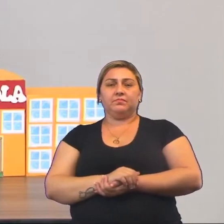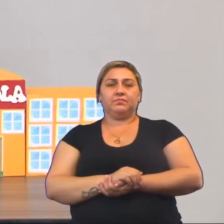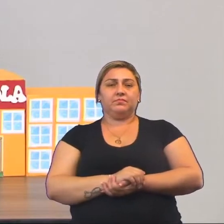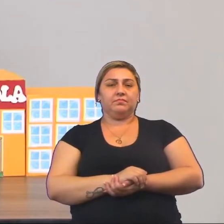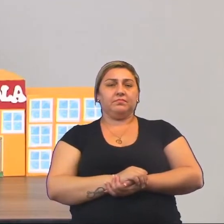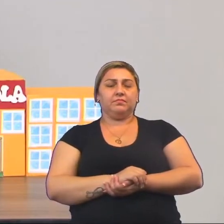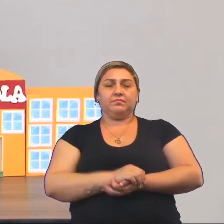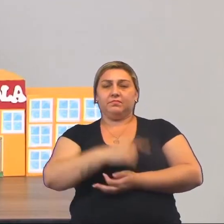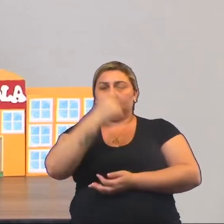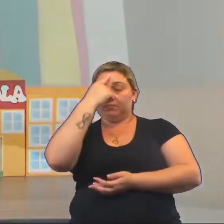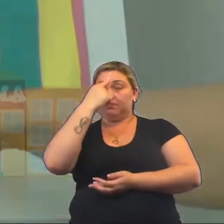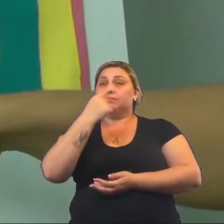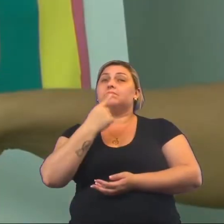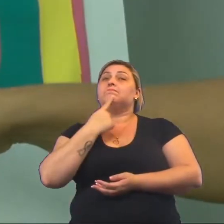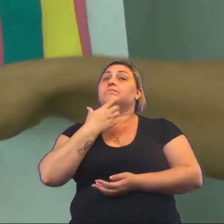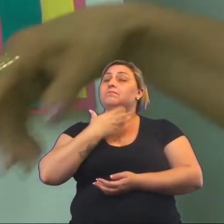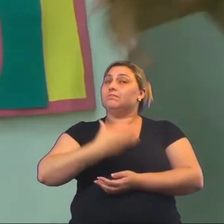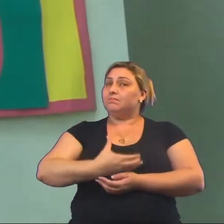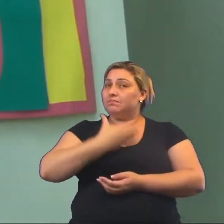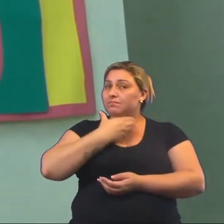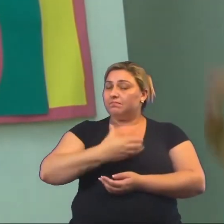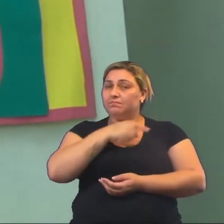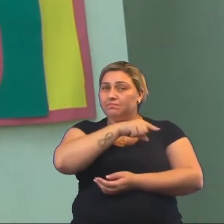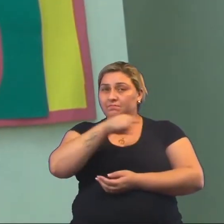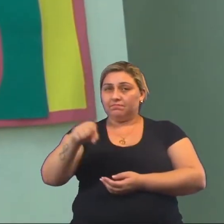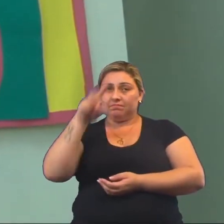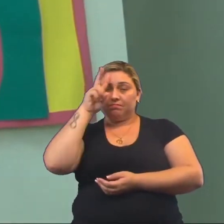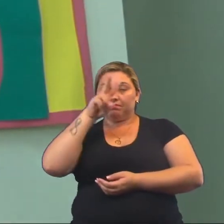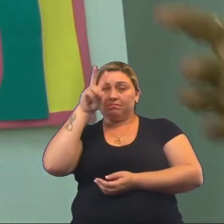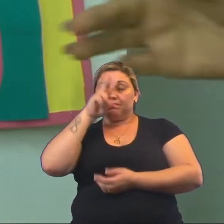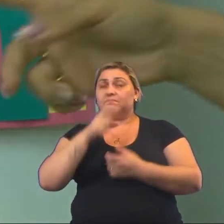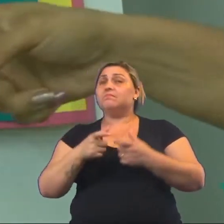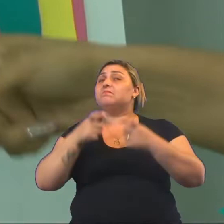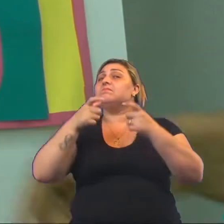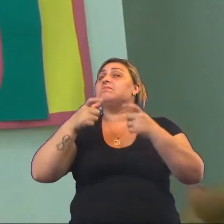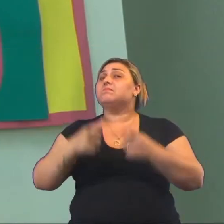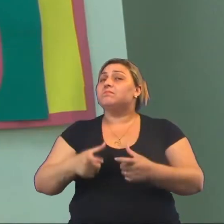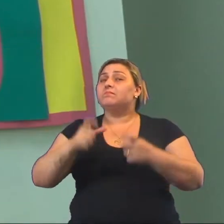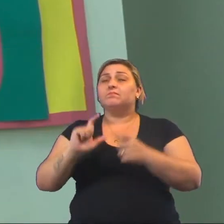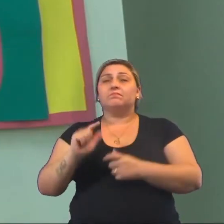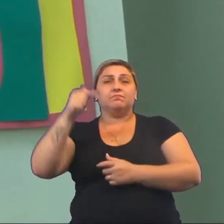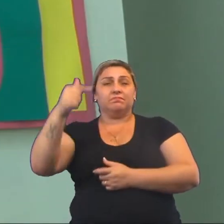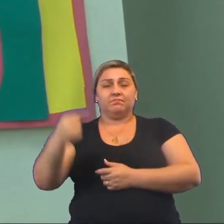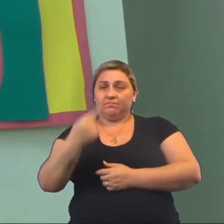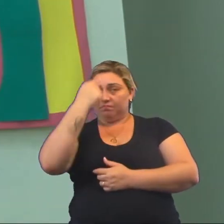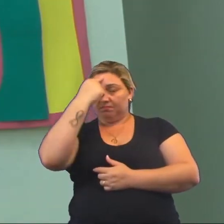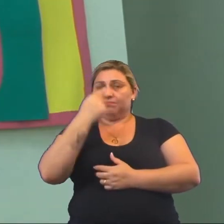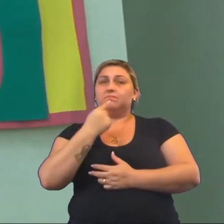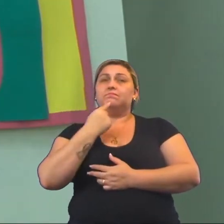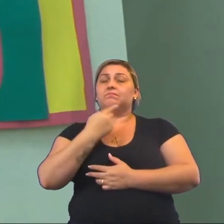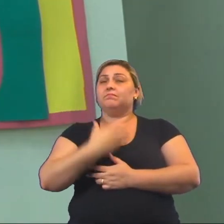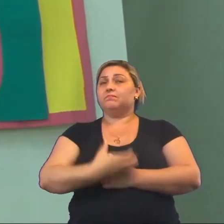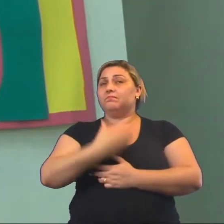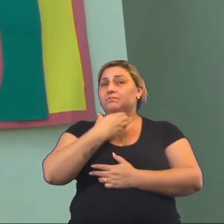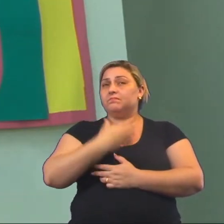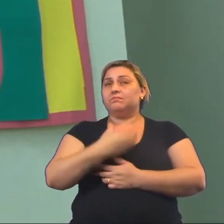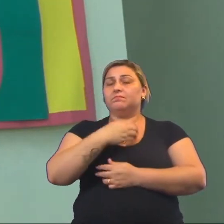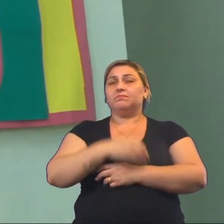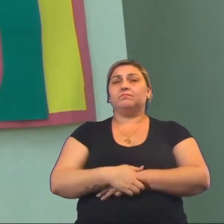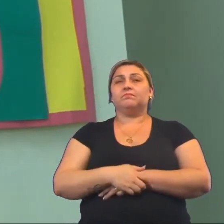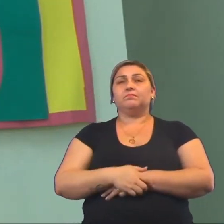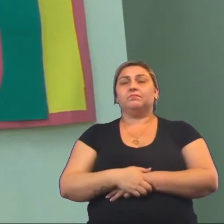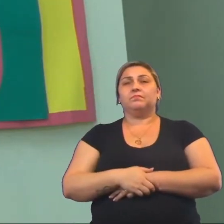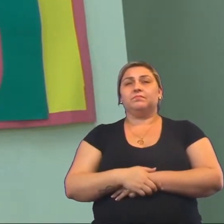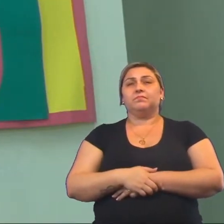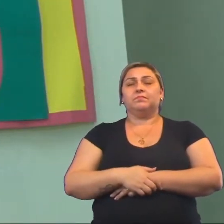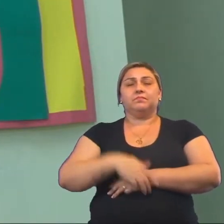Olha, a imagem de Natal! Vocês lembram onde está a outra imagem de Natal? Ah,